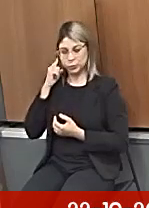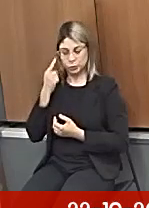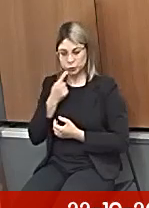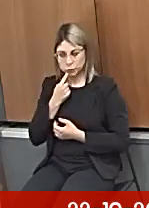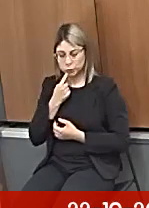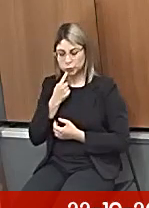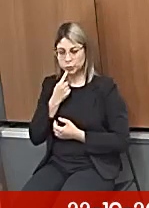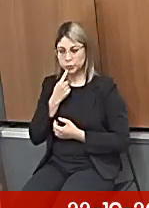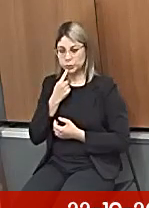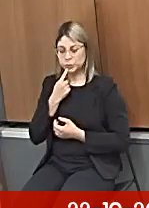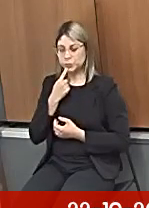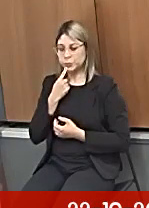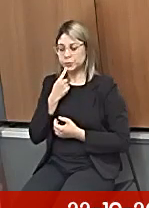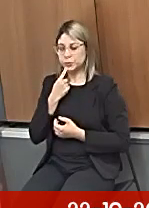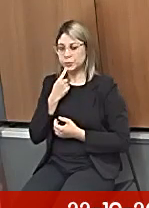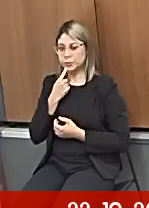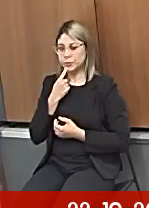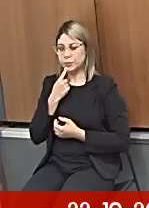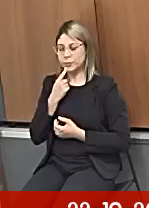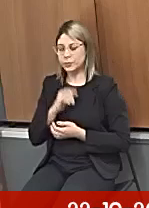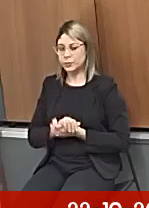Surdo,